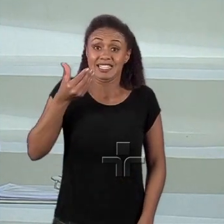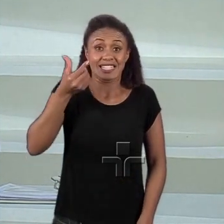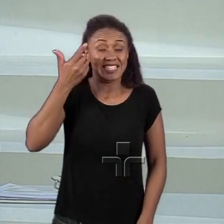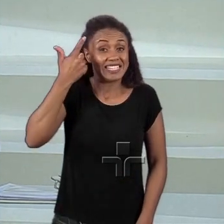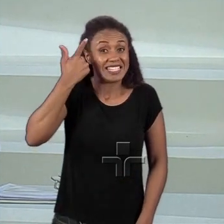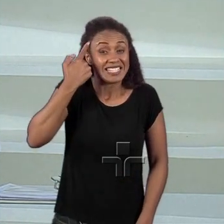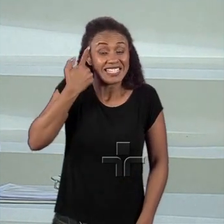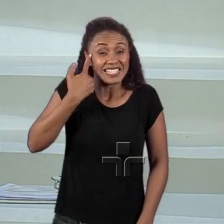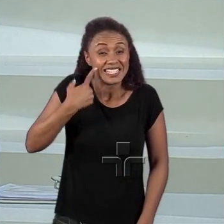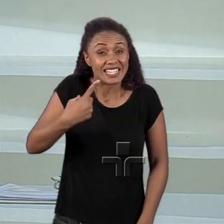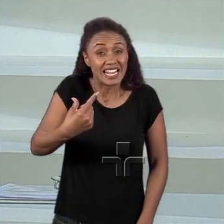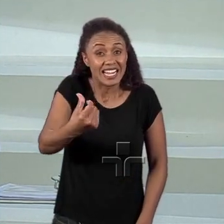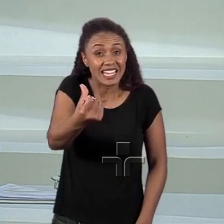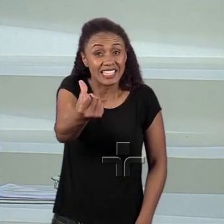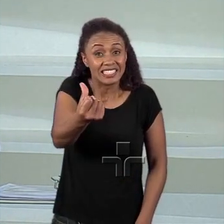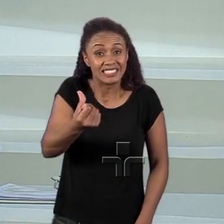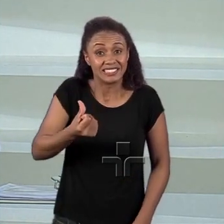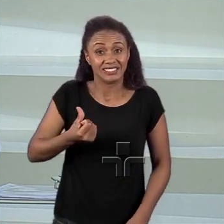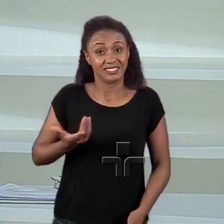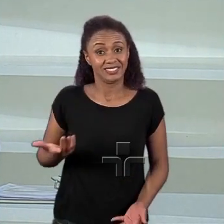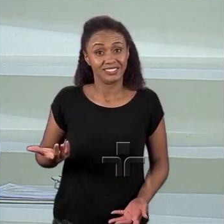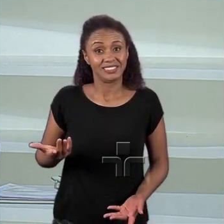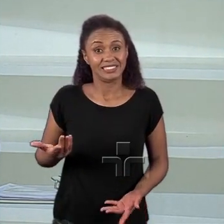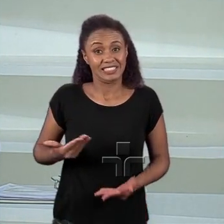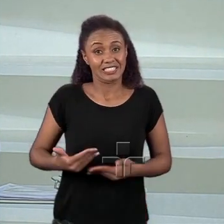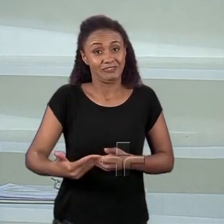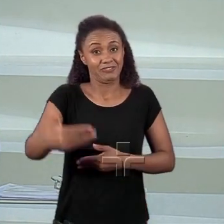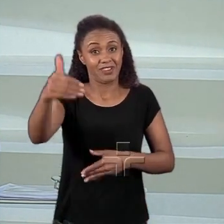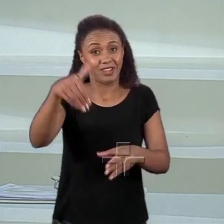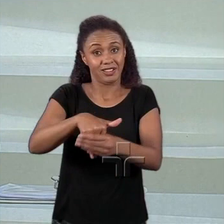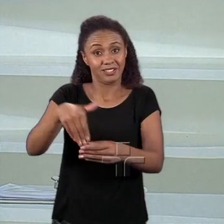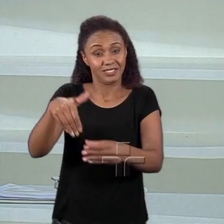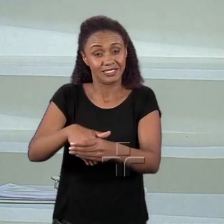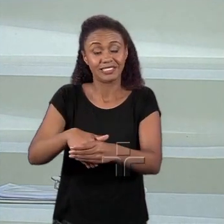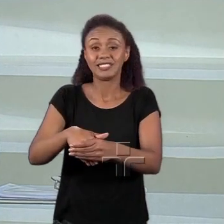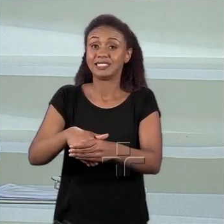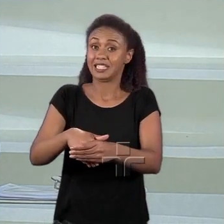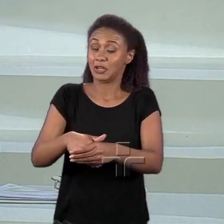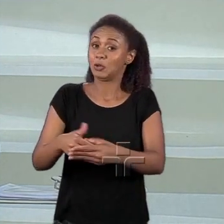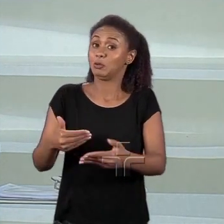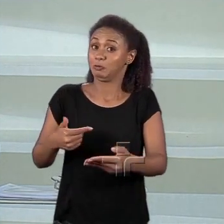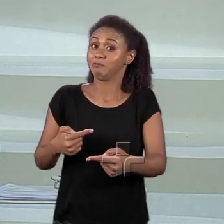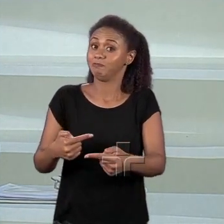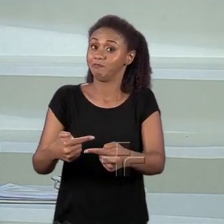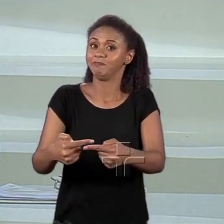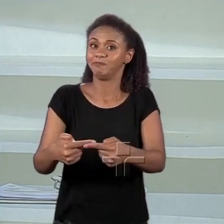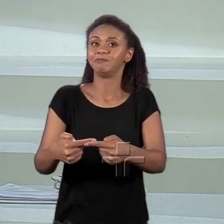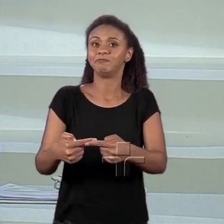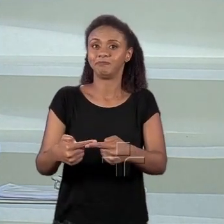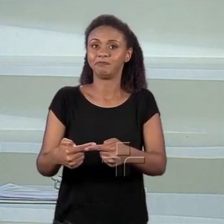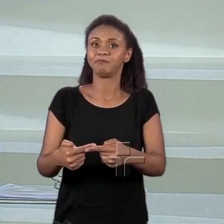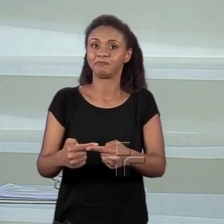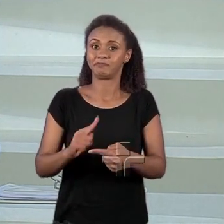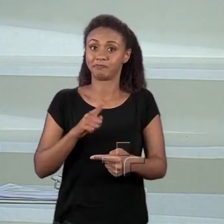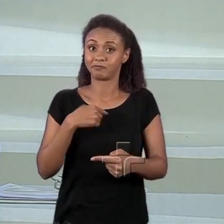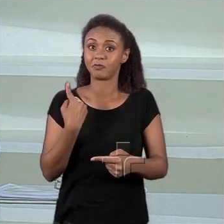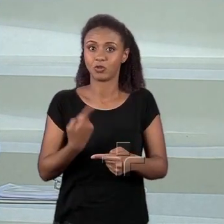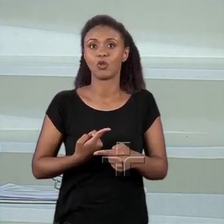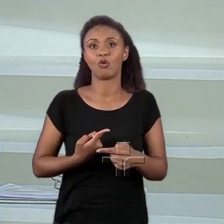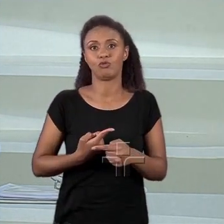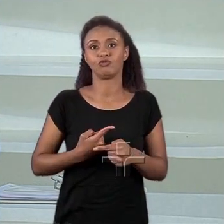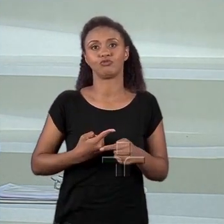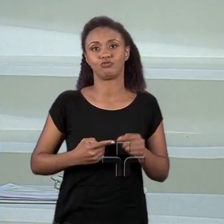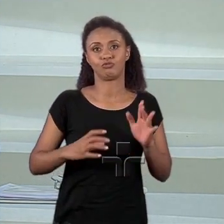tão crucial para os próximos 4 anos no Brasil. A nossa chapa da Rede e do PV e com a Marina